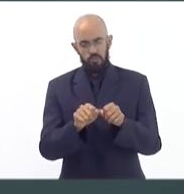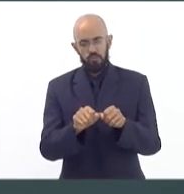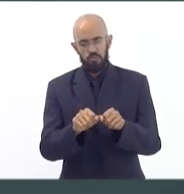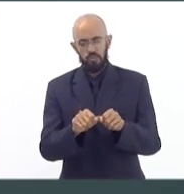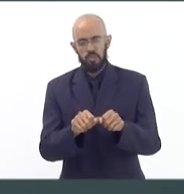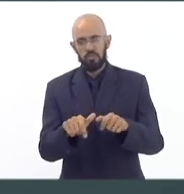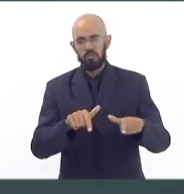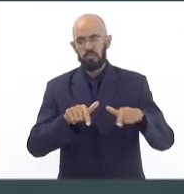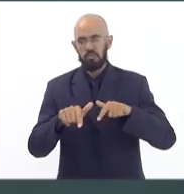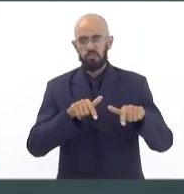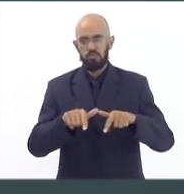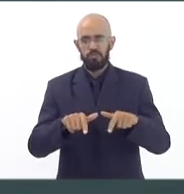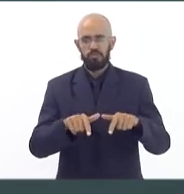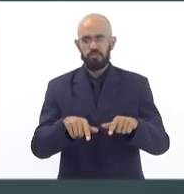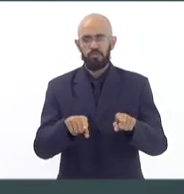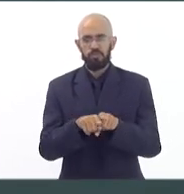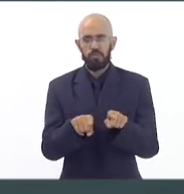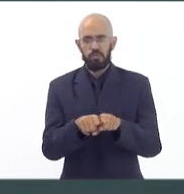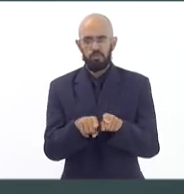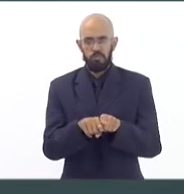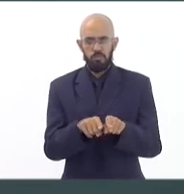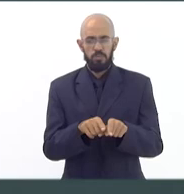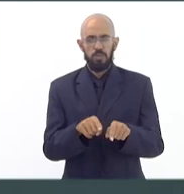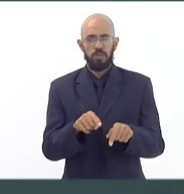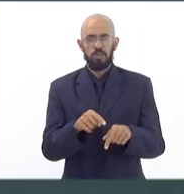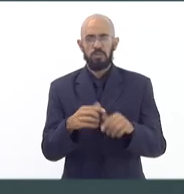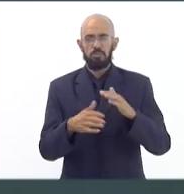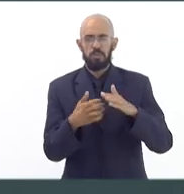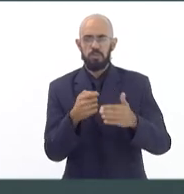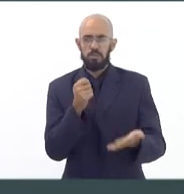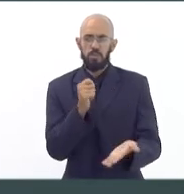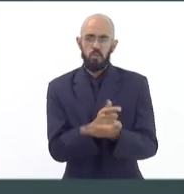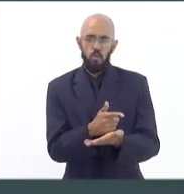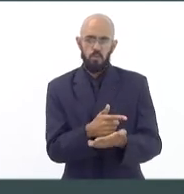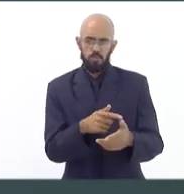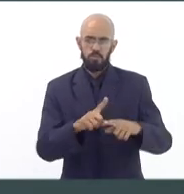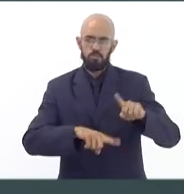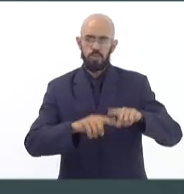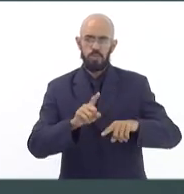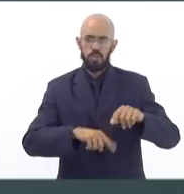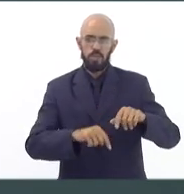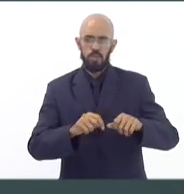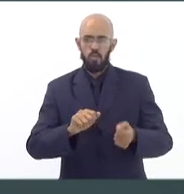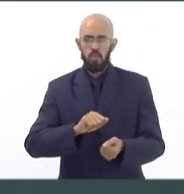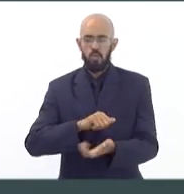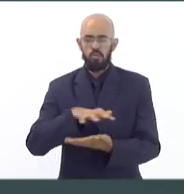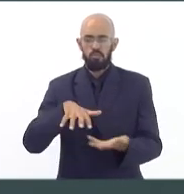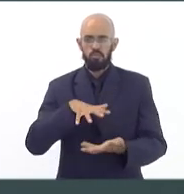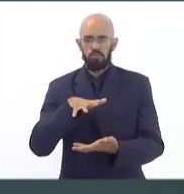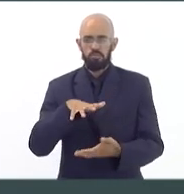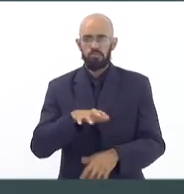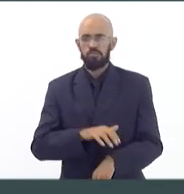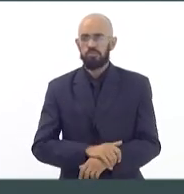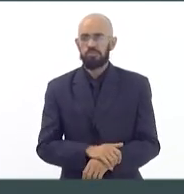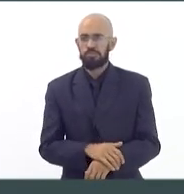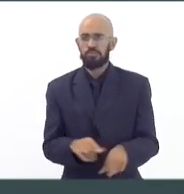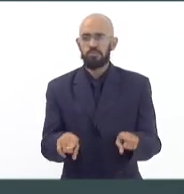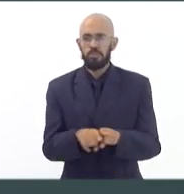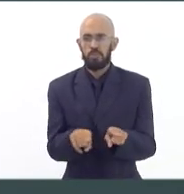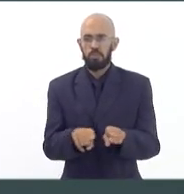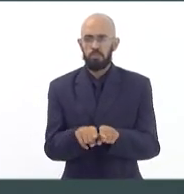as grandes recicladoras e é os ações também da em